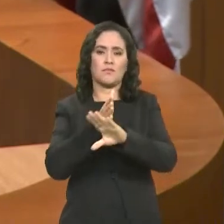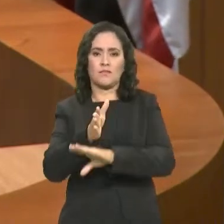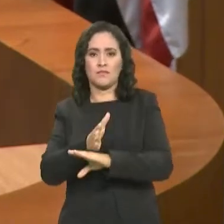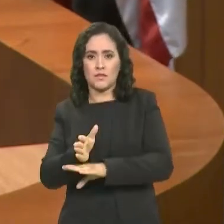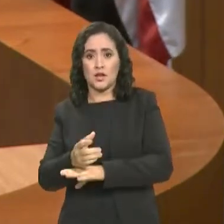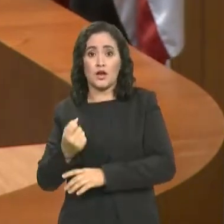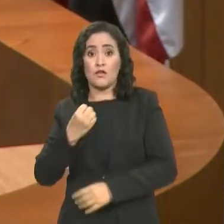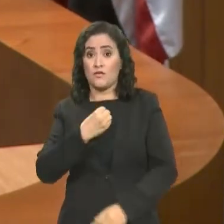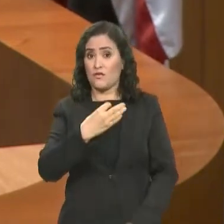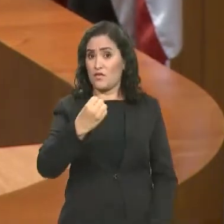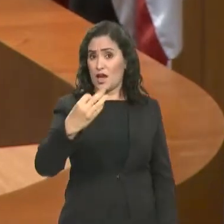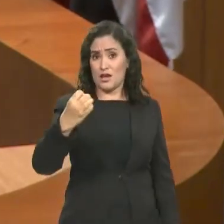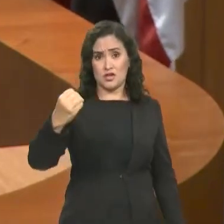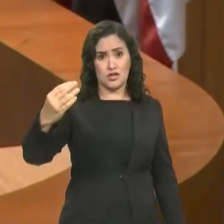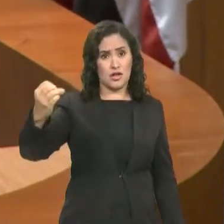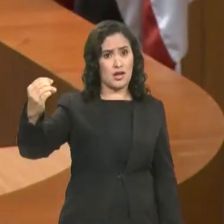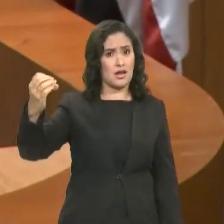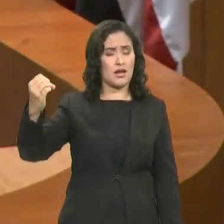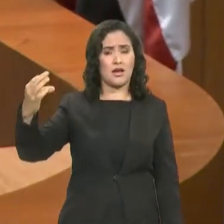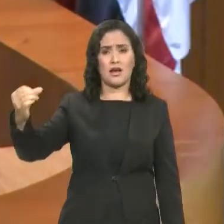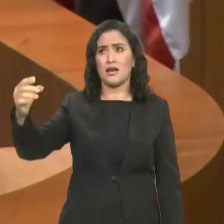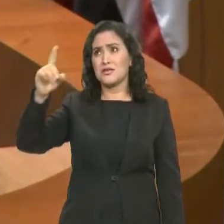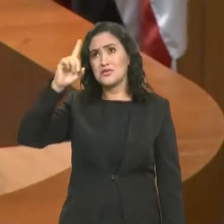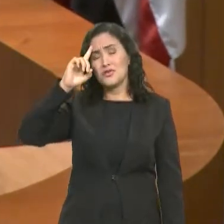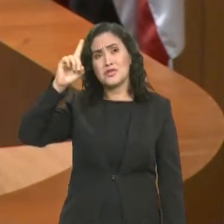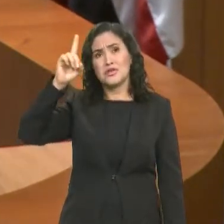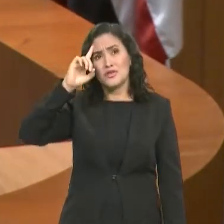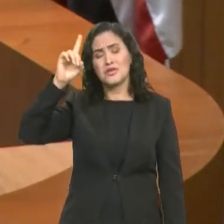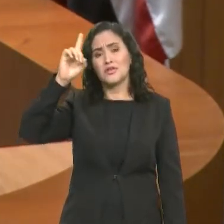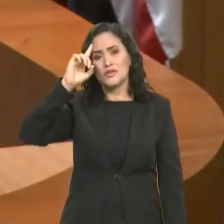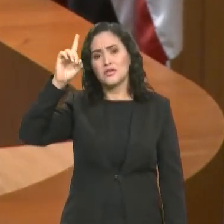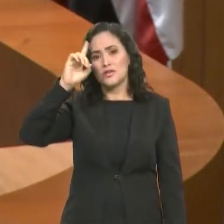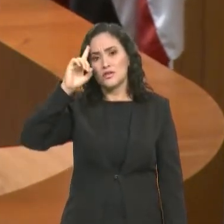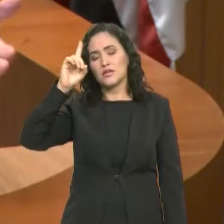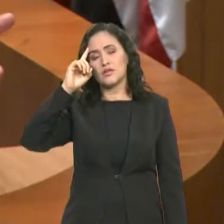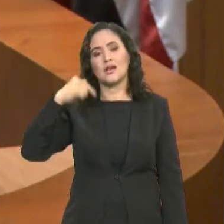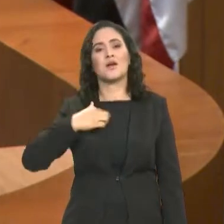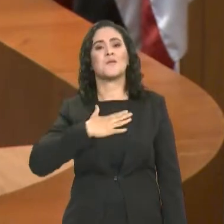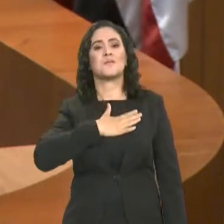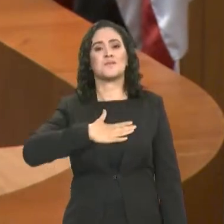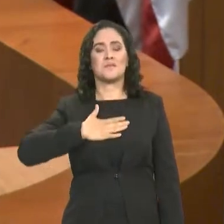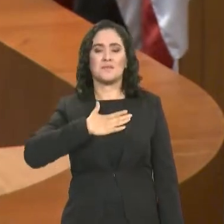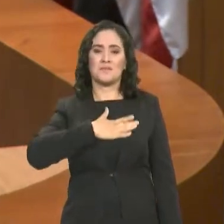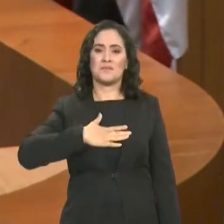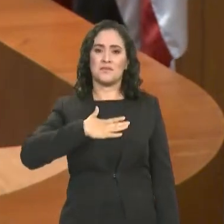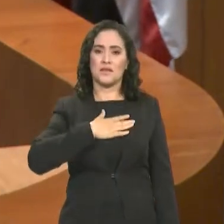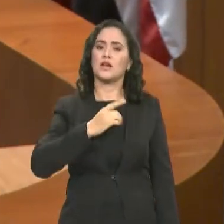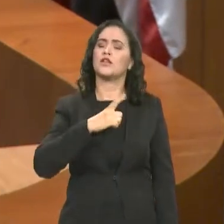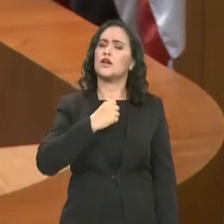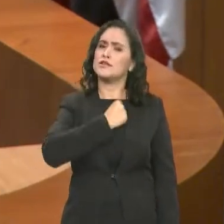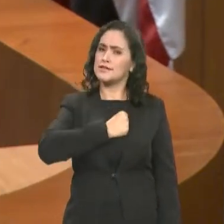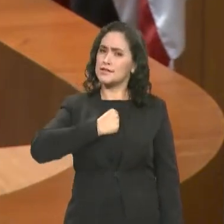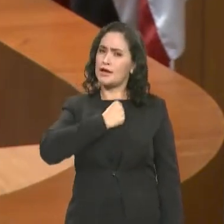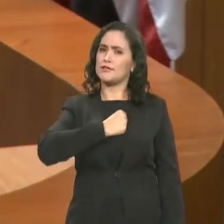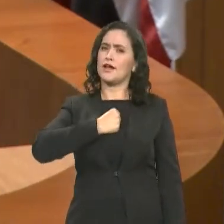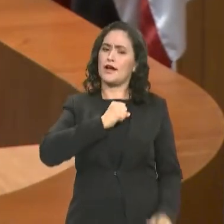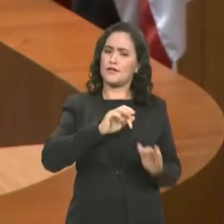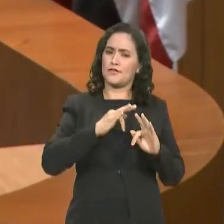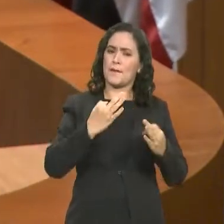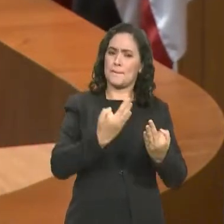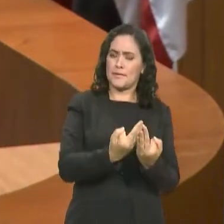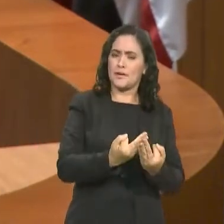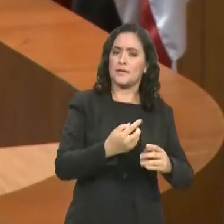Maranhão com muita alegria, por muitas vezes com saudade de casa, mas sempre com muita alegria,